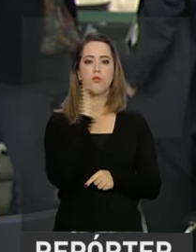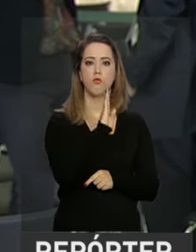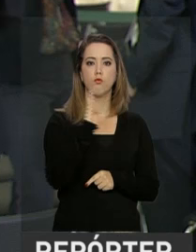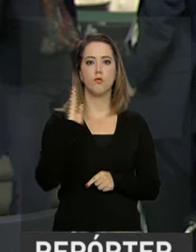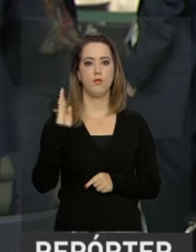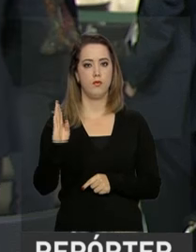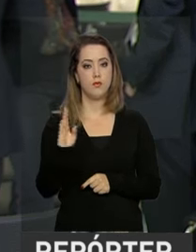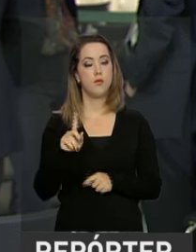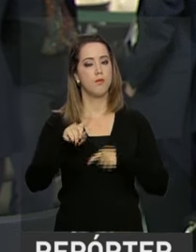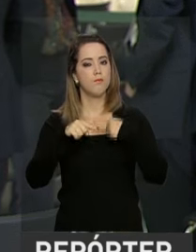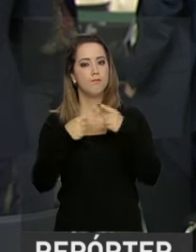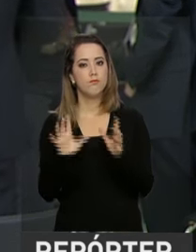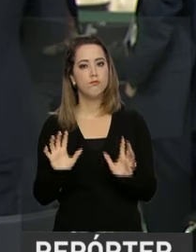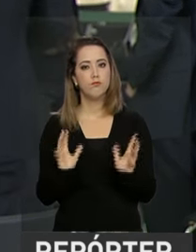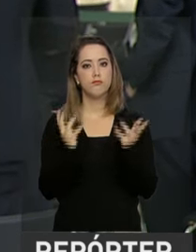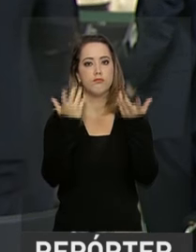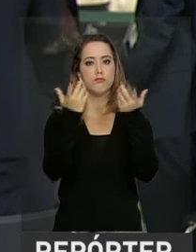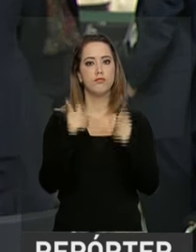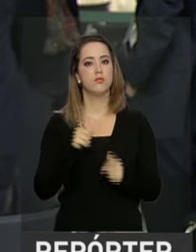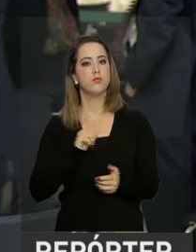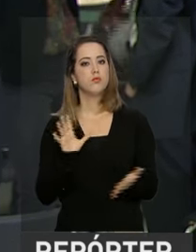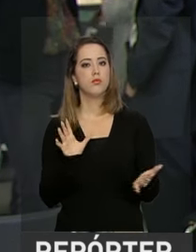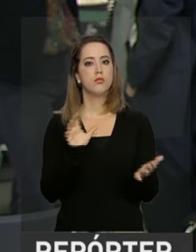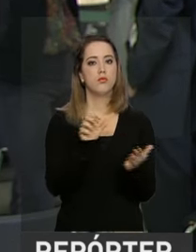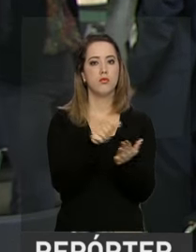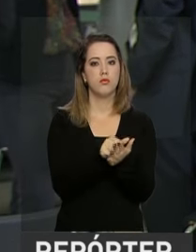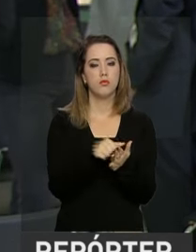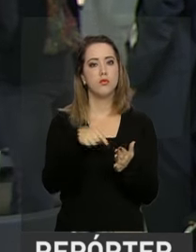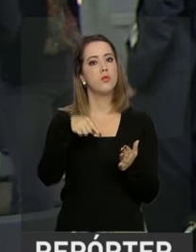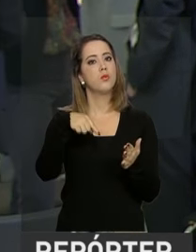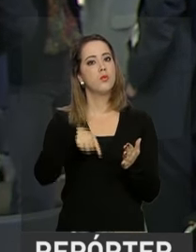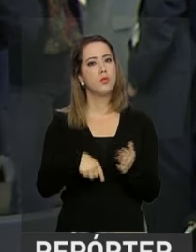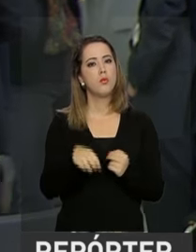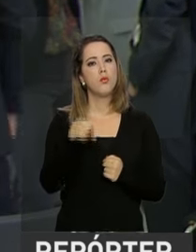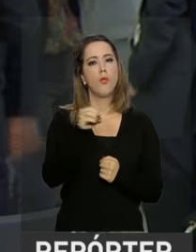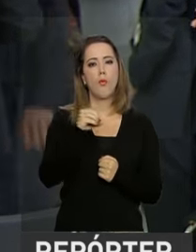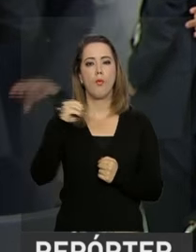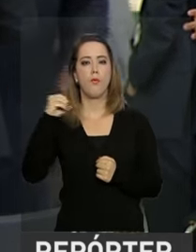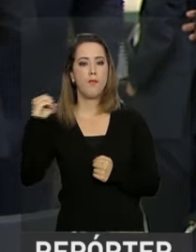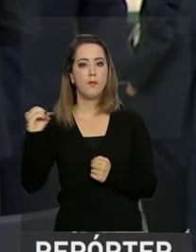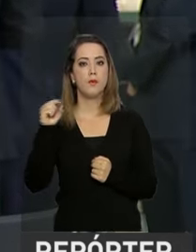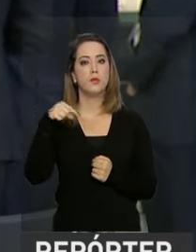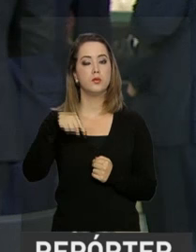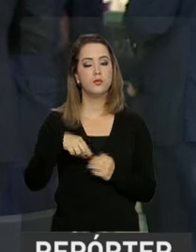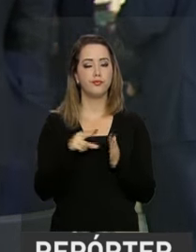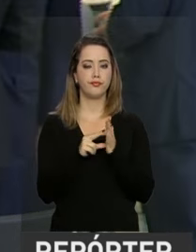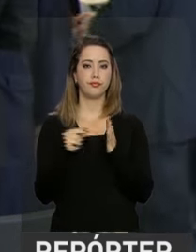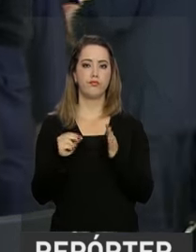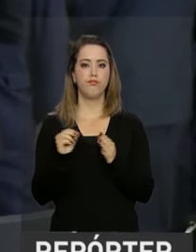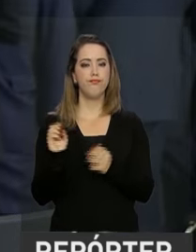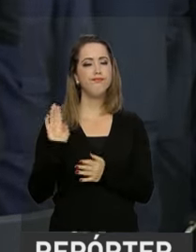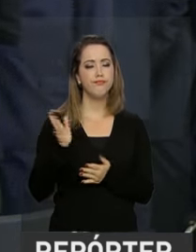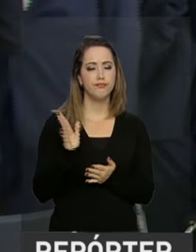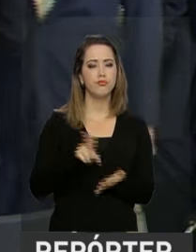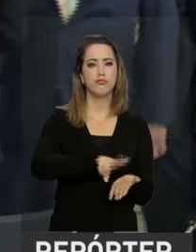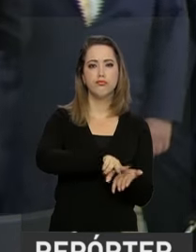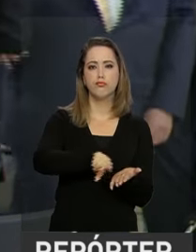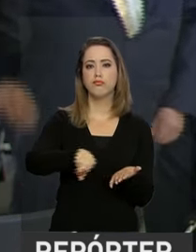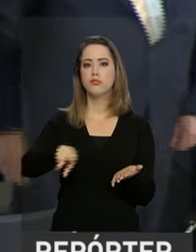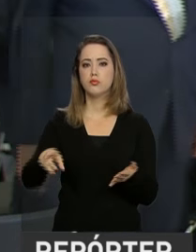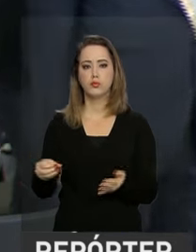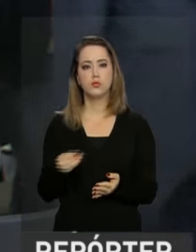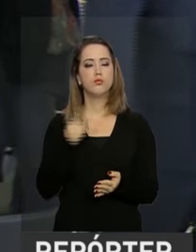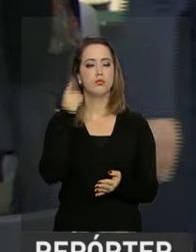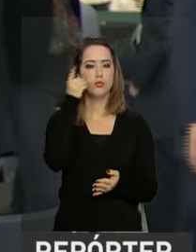cerimônia acontece daqui a pouco, às 9h30, aqui no Salão Oeste do Palácio do Planalto. Vários parlamentares já chegaram para